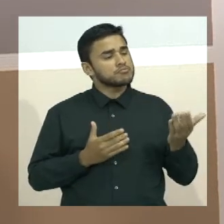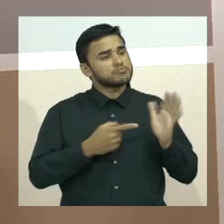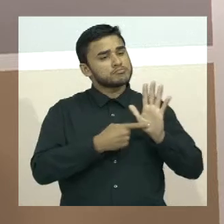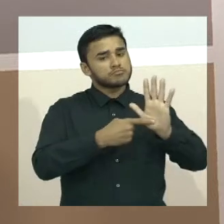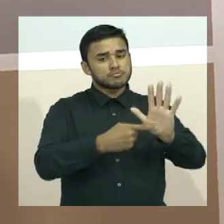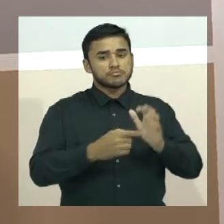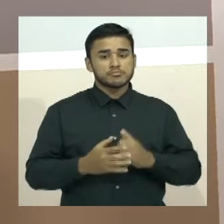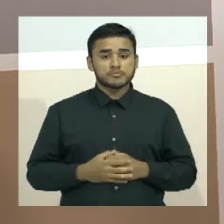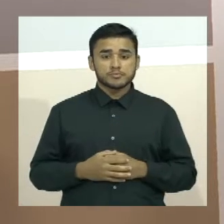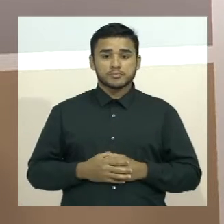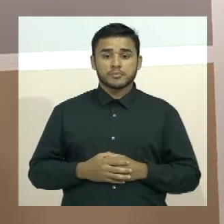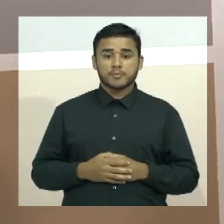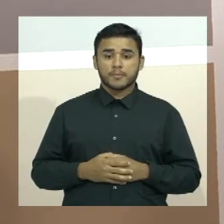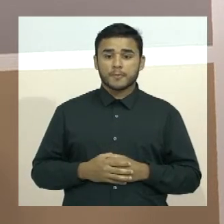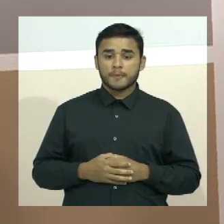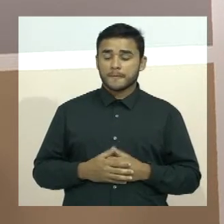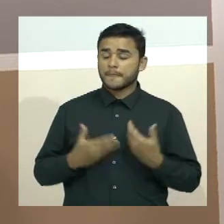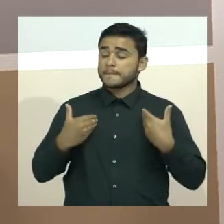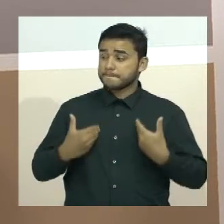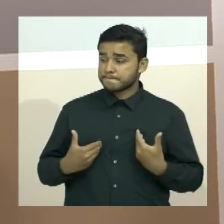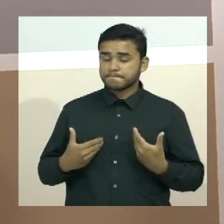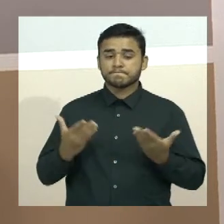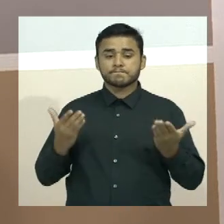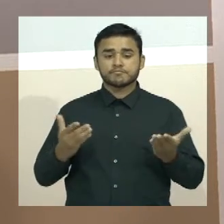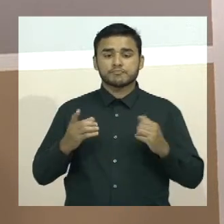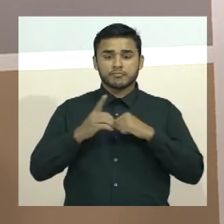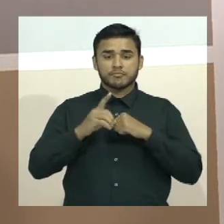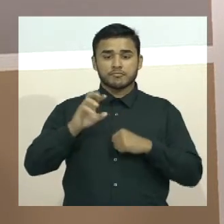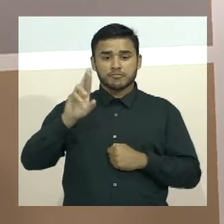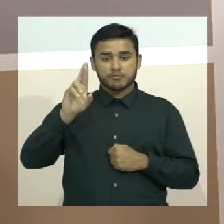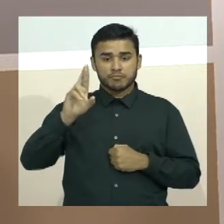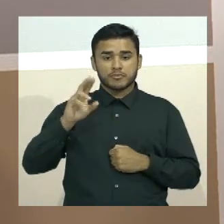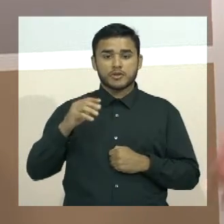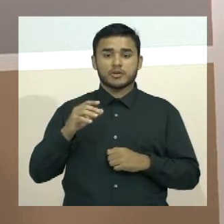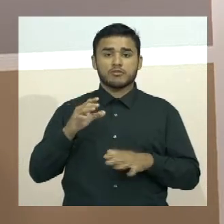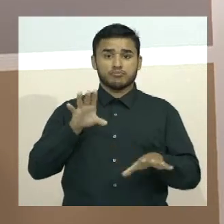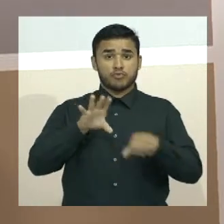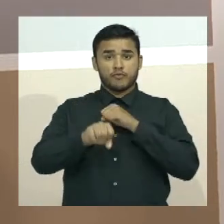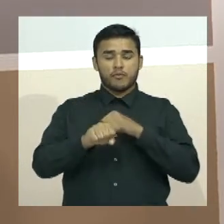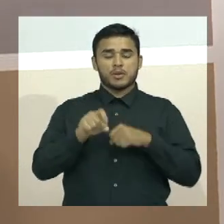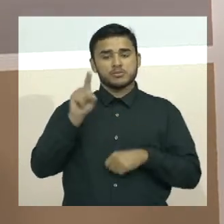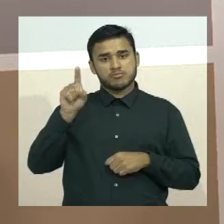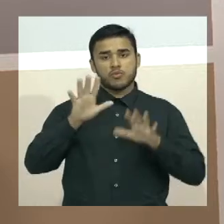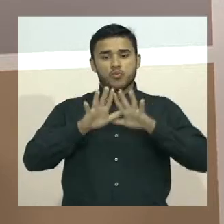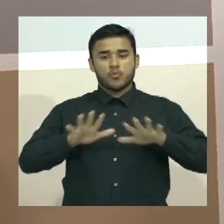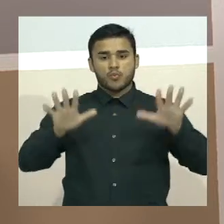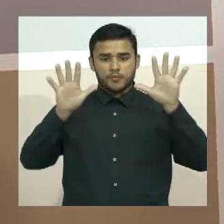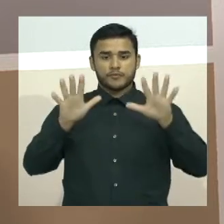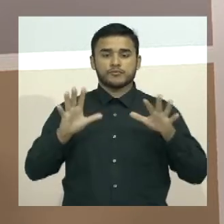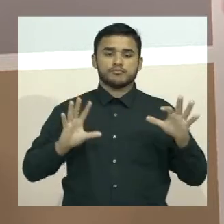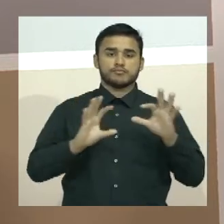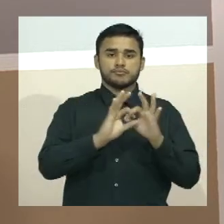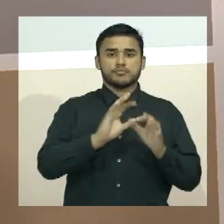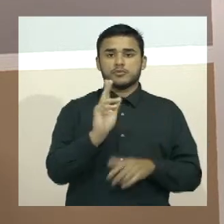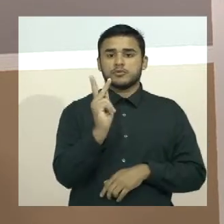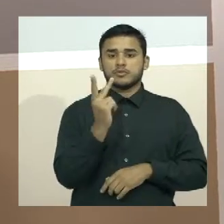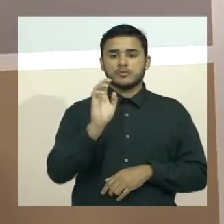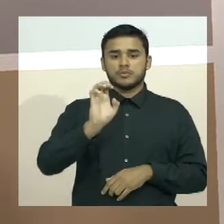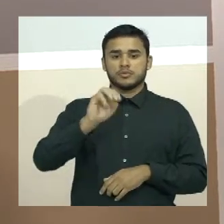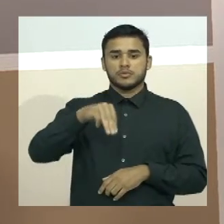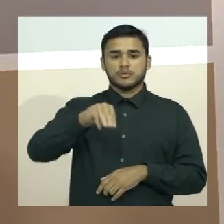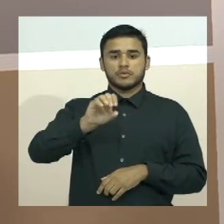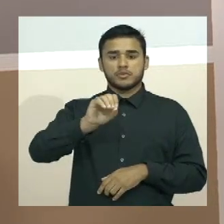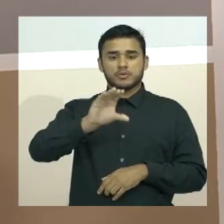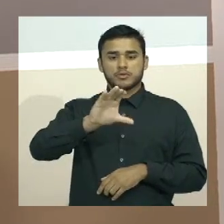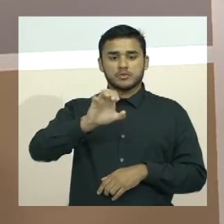Certo. Esse nosso doutorado a gente fez na UFC, é uma pesquisa que a gente tem em conjunto com o EMOS, do qual eu sou coordenador